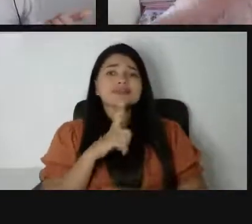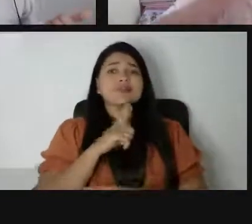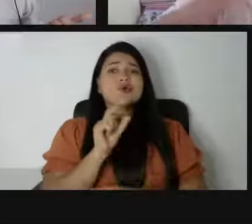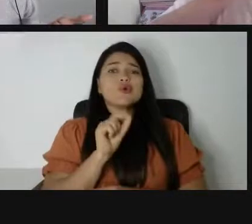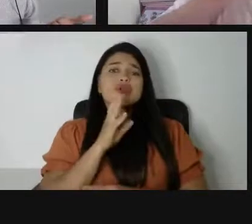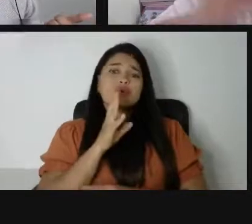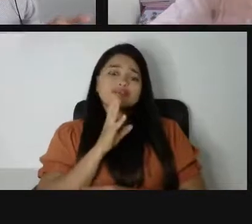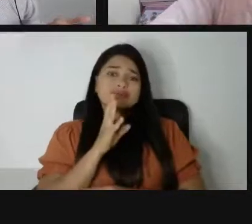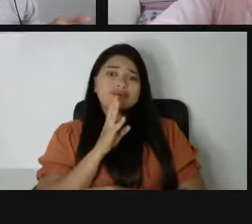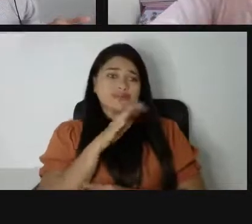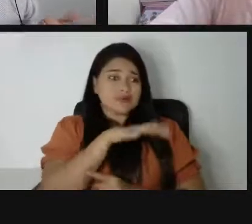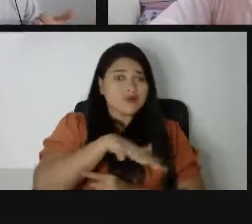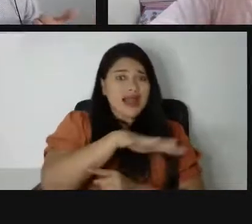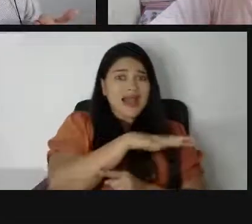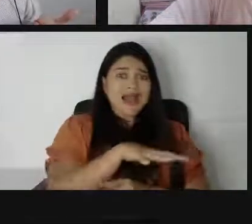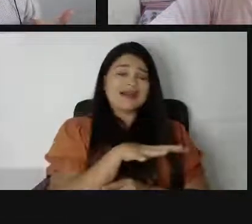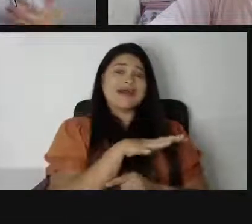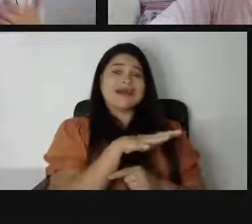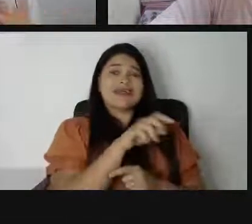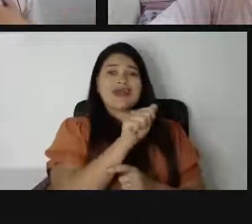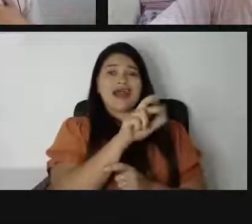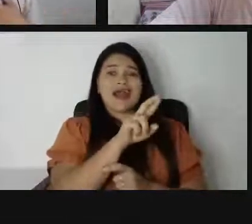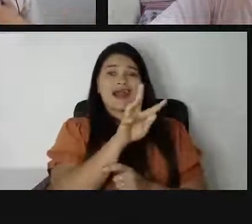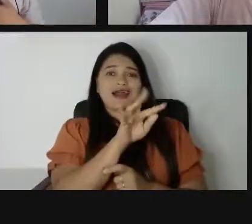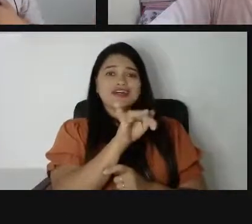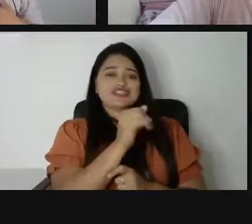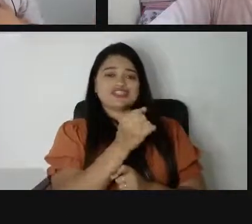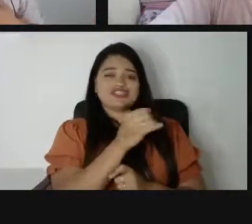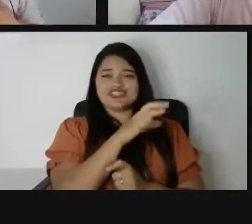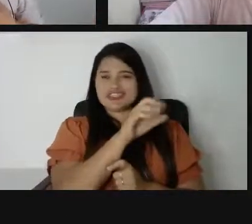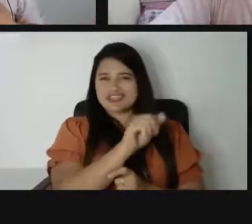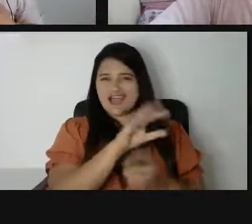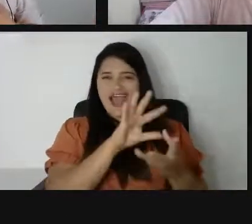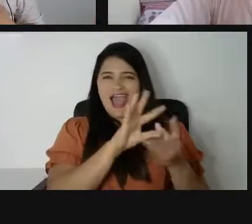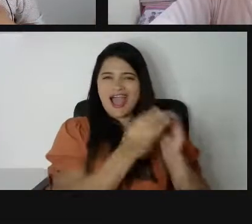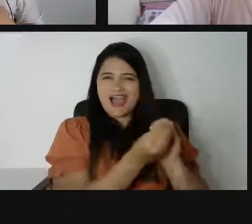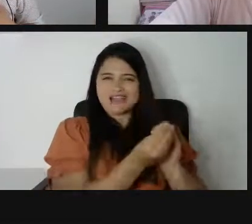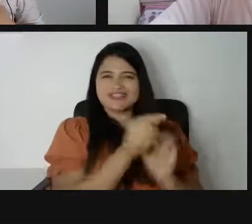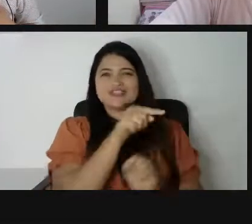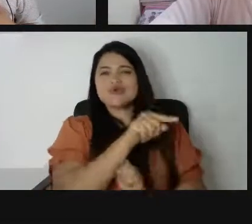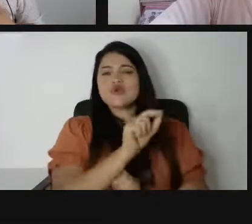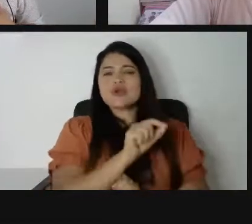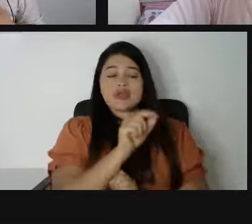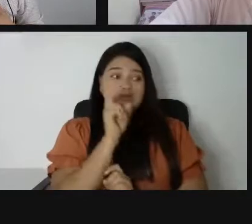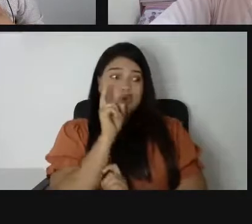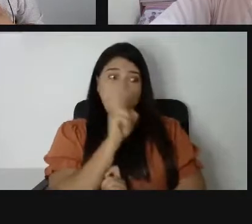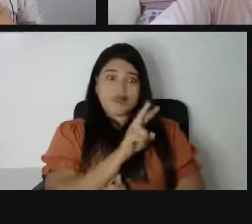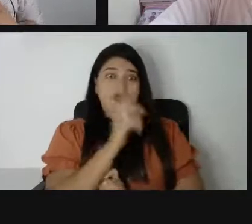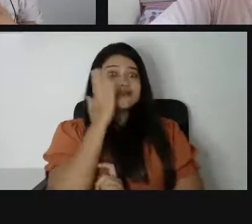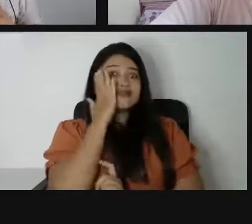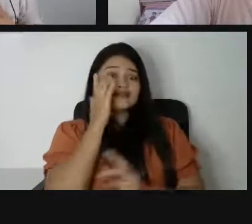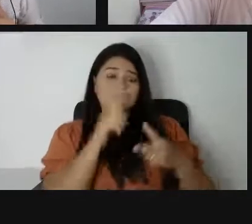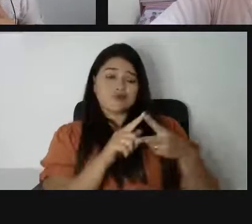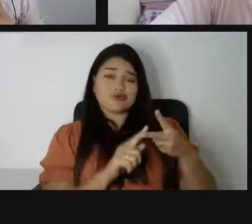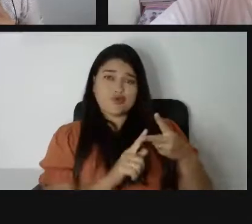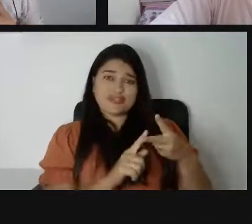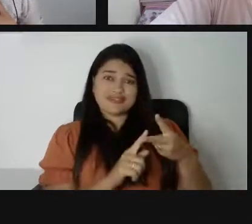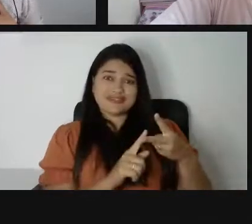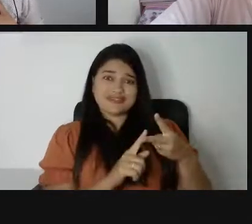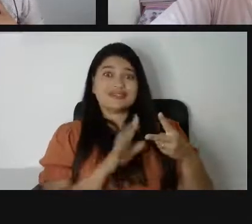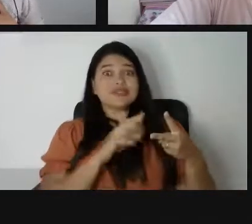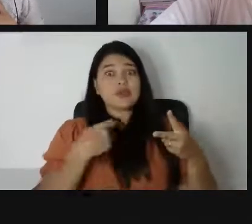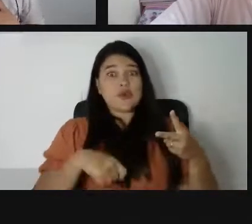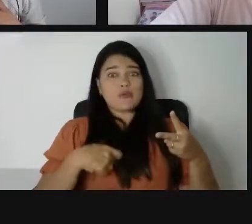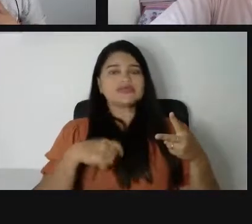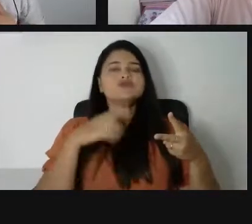diferente disso. Então, esse olhar ético para o contexto artístico é levar o repertório